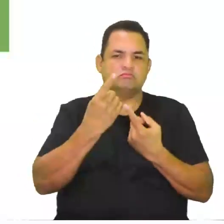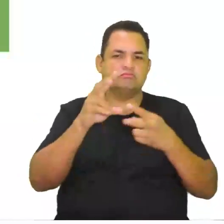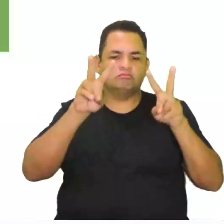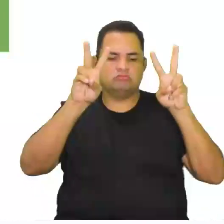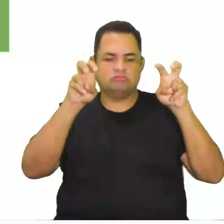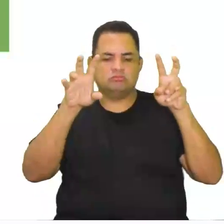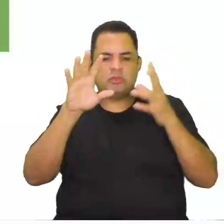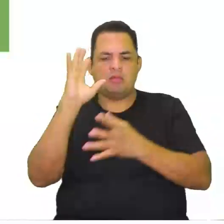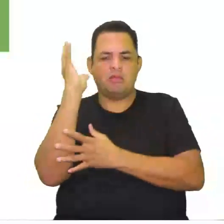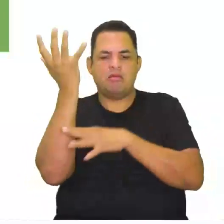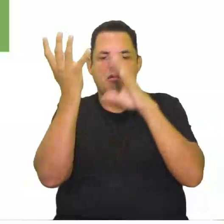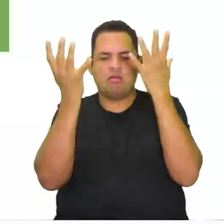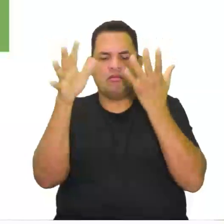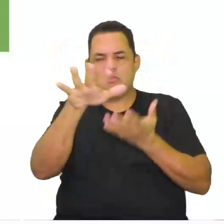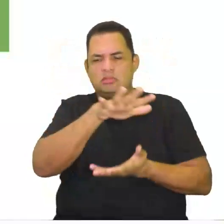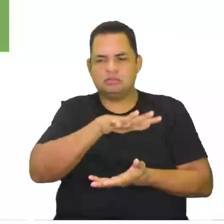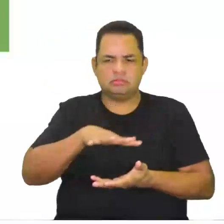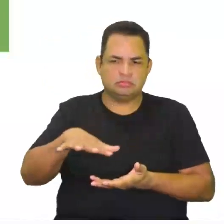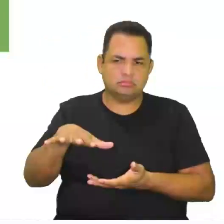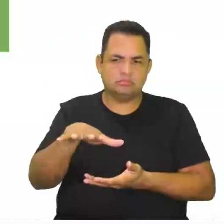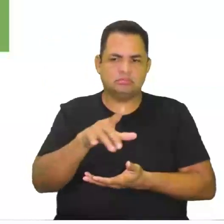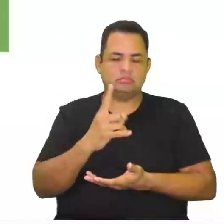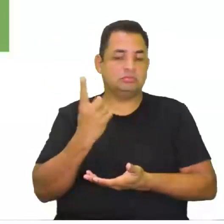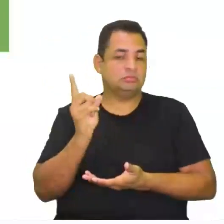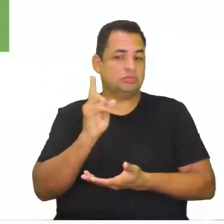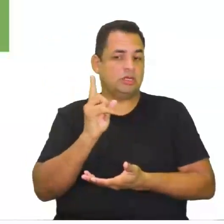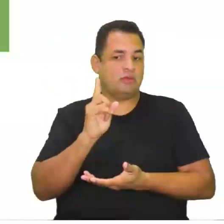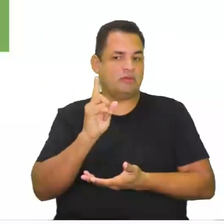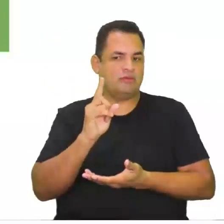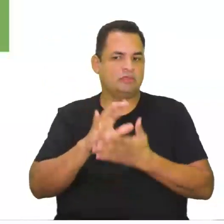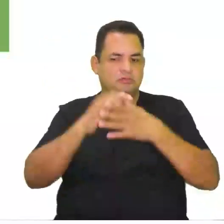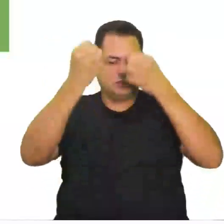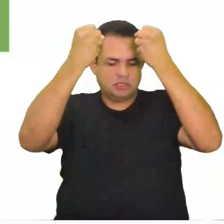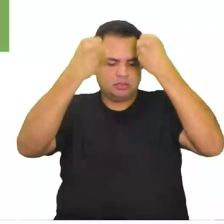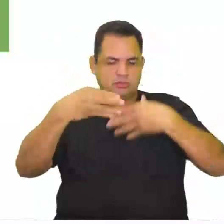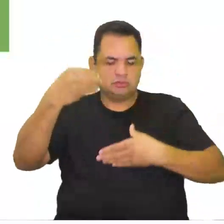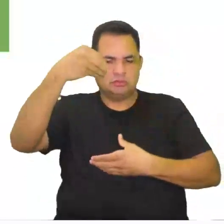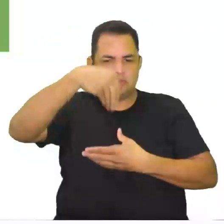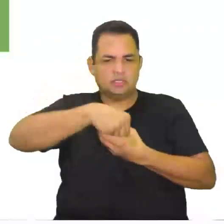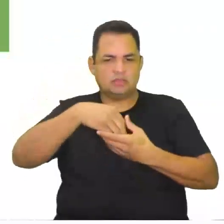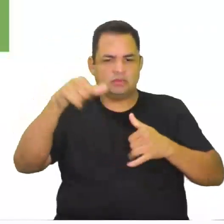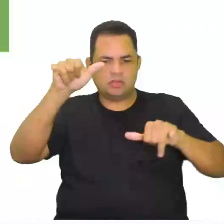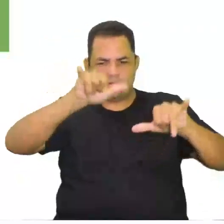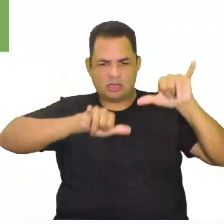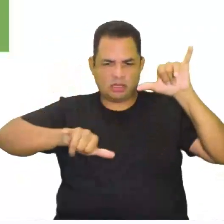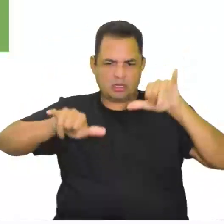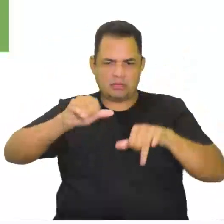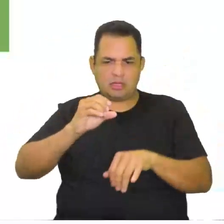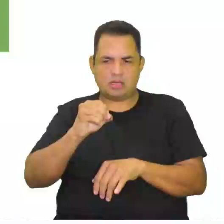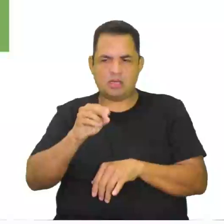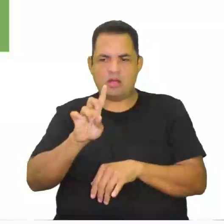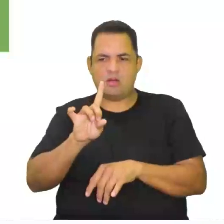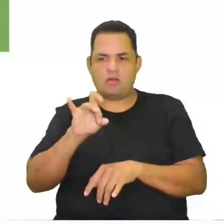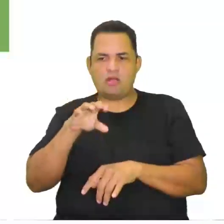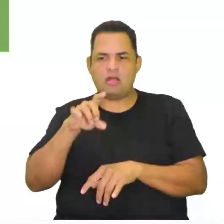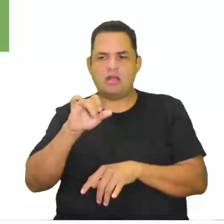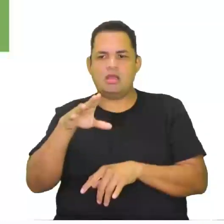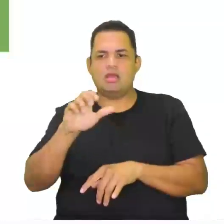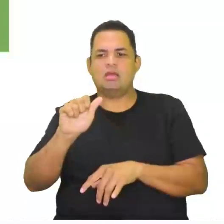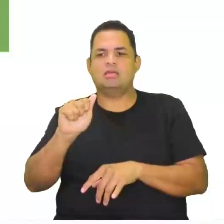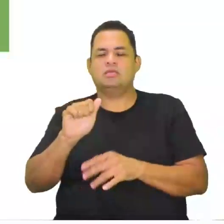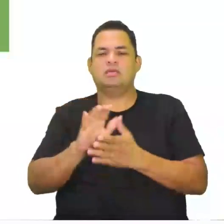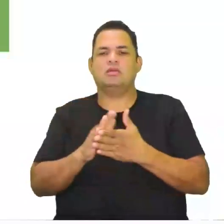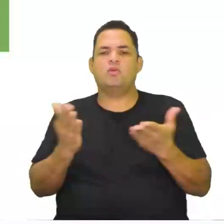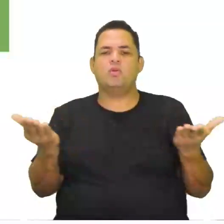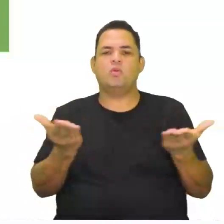assuntos ambientais que até então não foram tratados dentro da química orgânica, né? Lembrando que a gente está falando aqui de meio ambiente e